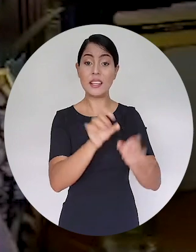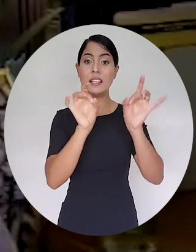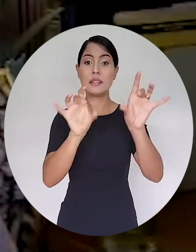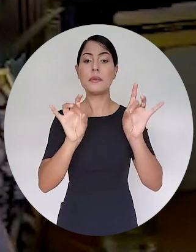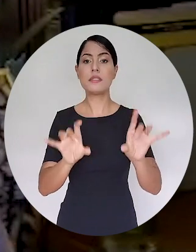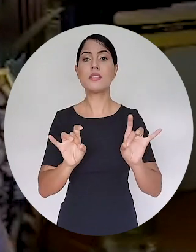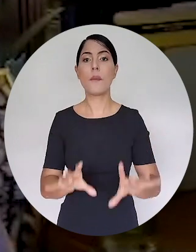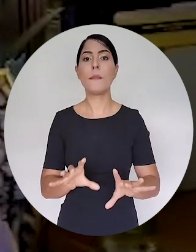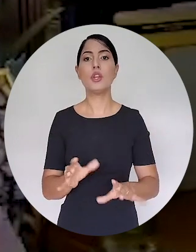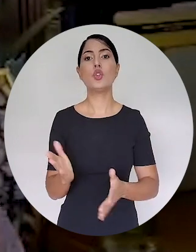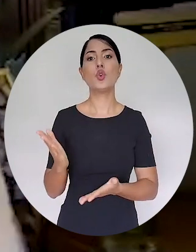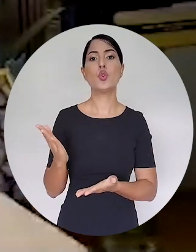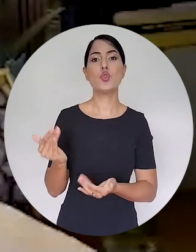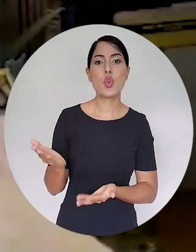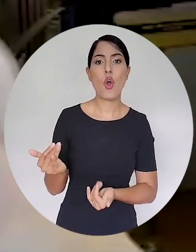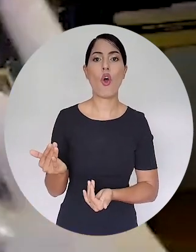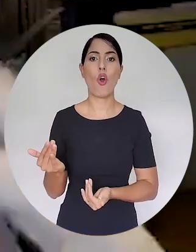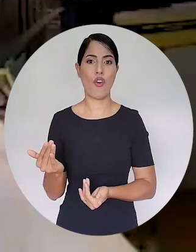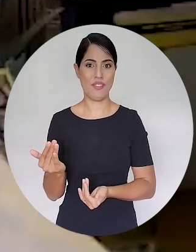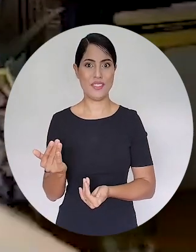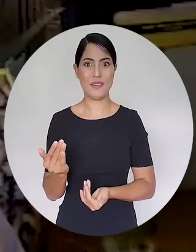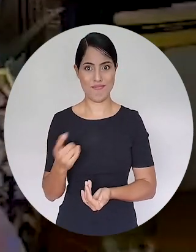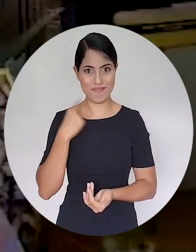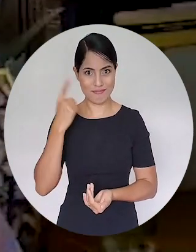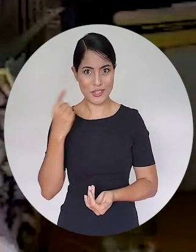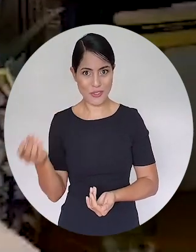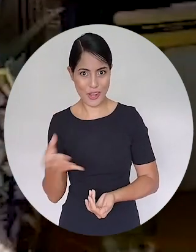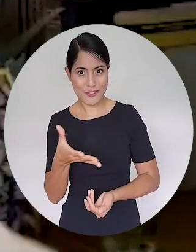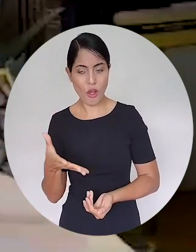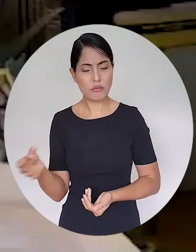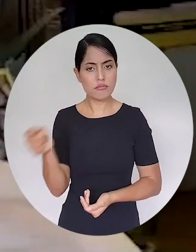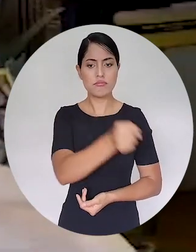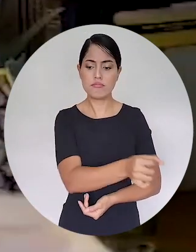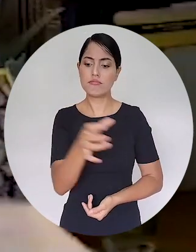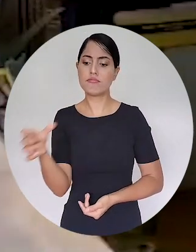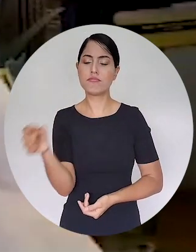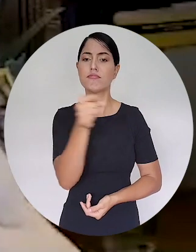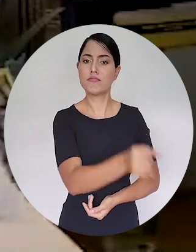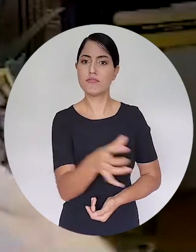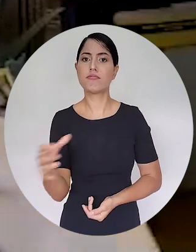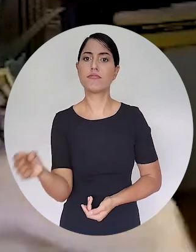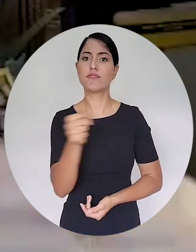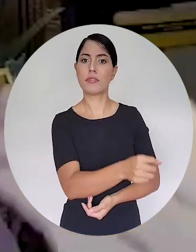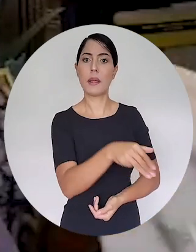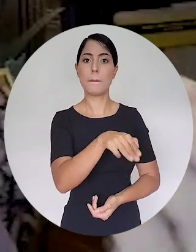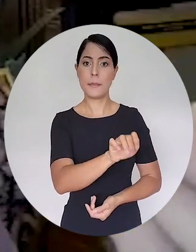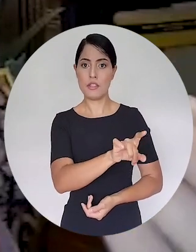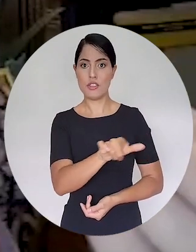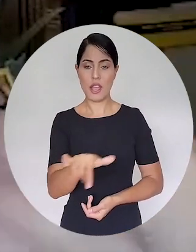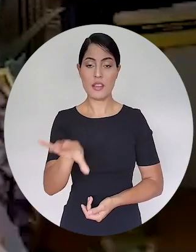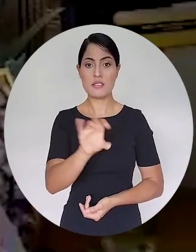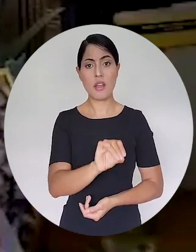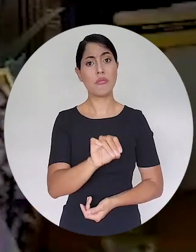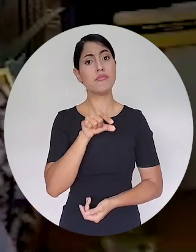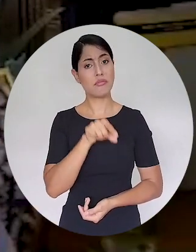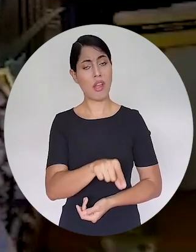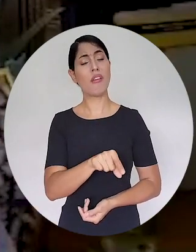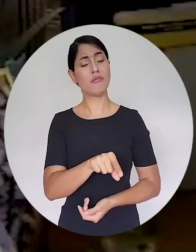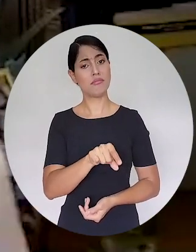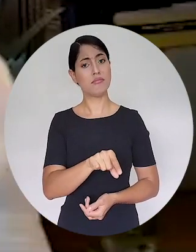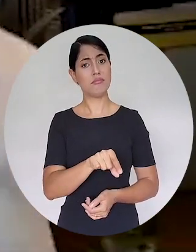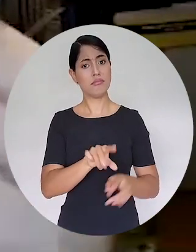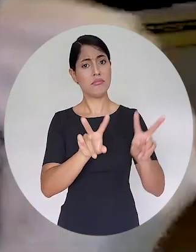os advogados mais novos, que já começam a ver o mundo de uma forma diferente e veem na autocomposição